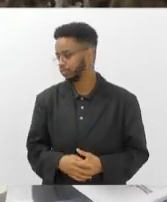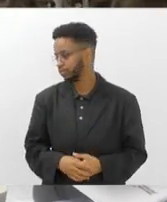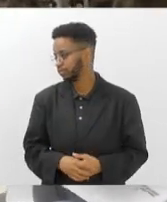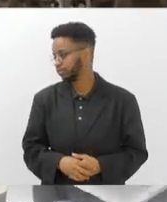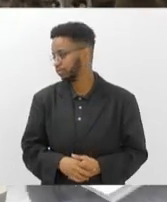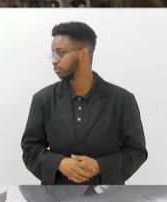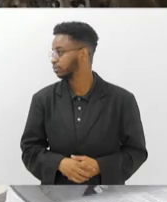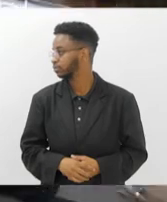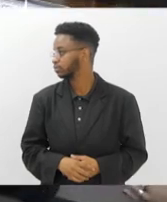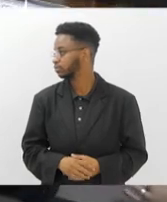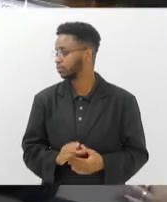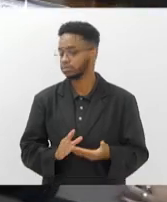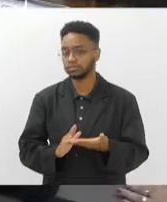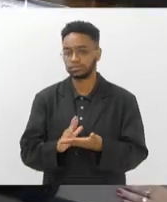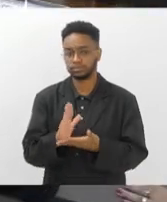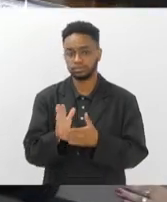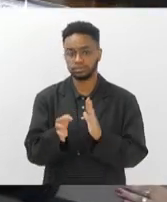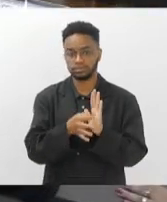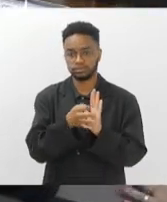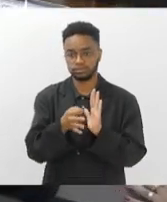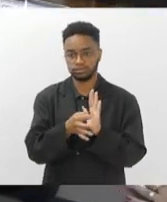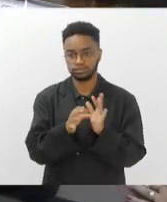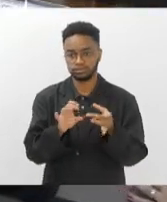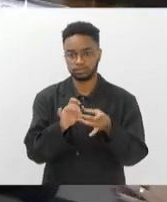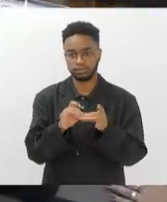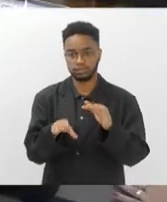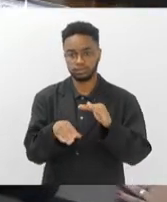Aprovado o parecer com as emendas.